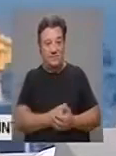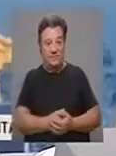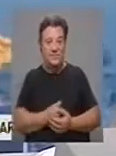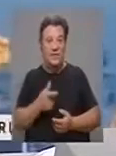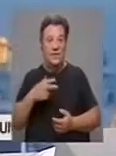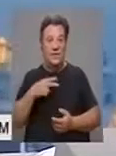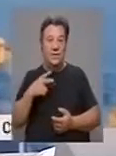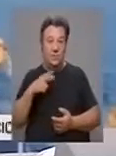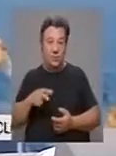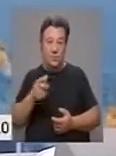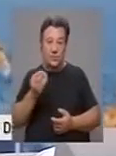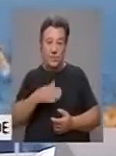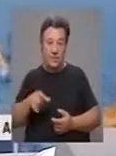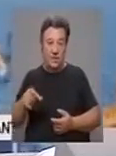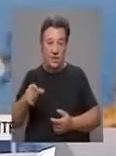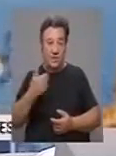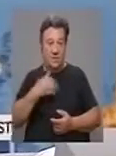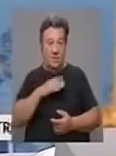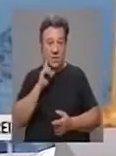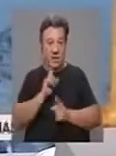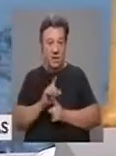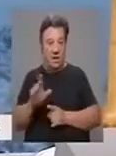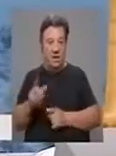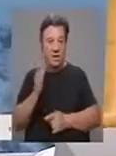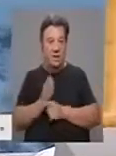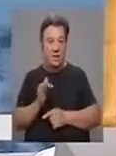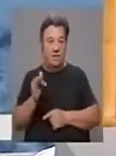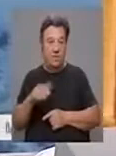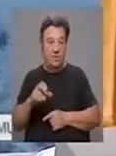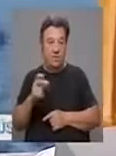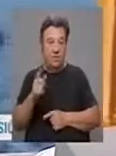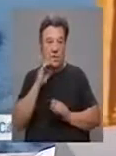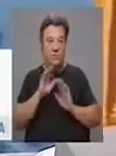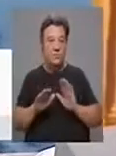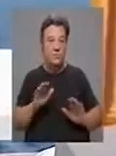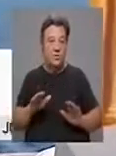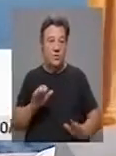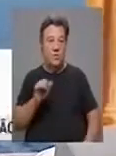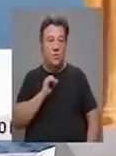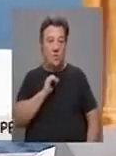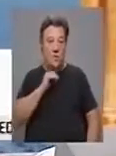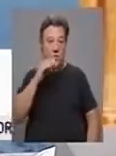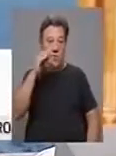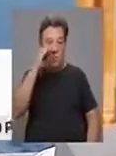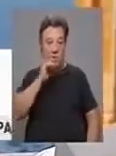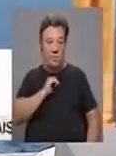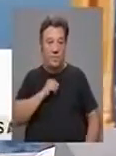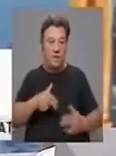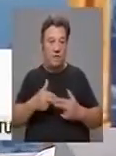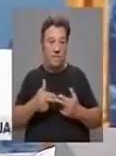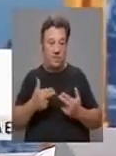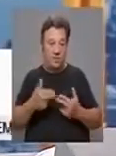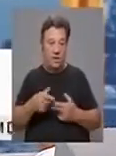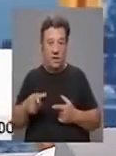O Portugal, ou no Portugal dos Pequenitos, em Coimbra, está patente até ao final de outubro a exposição O Meu Quarto, A Minha Fronteira.